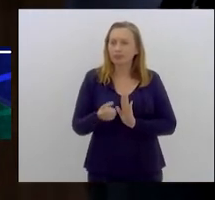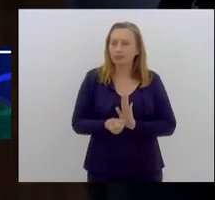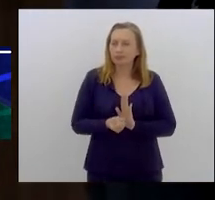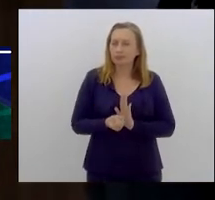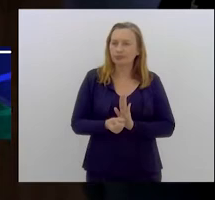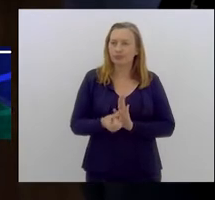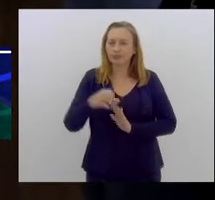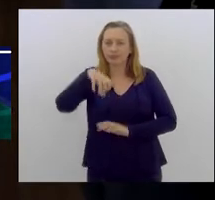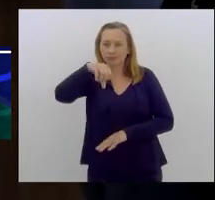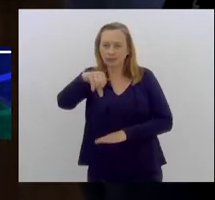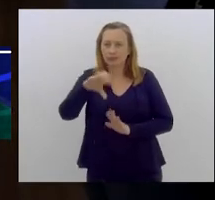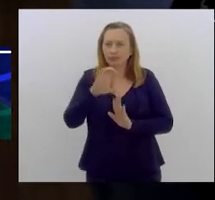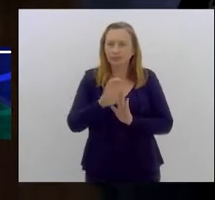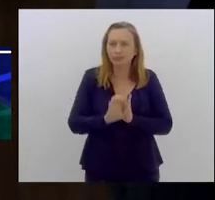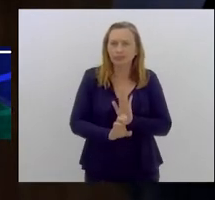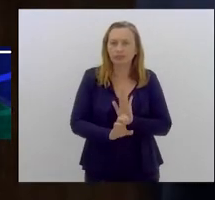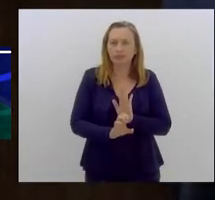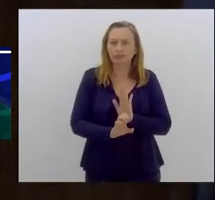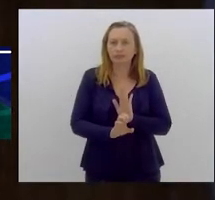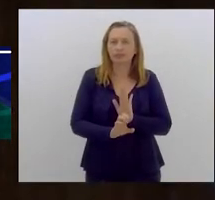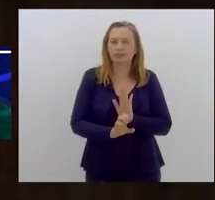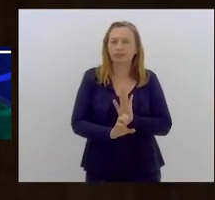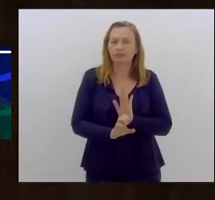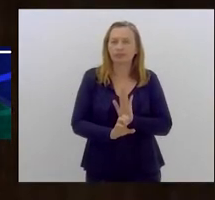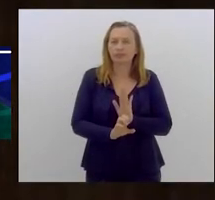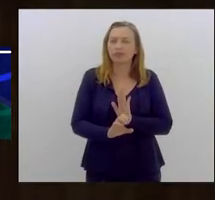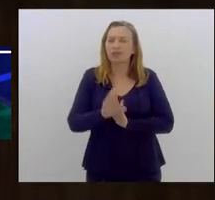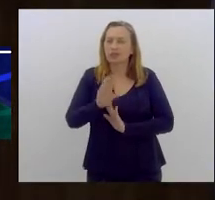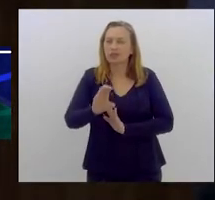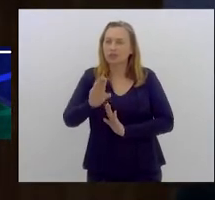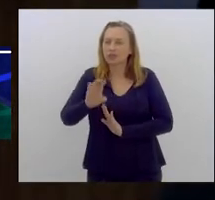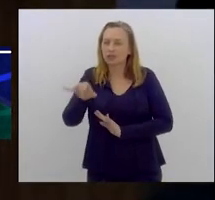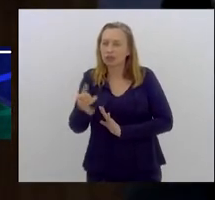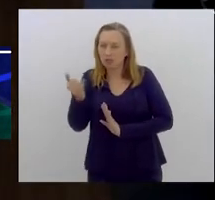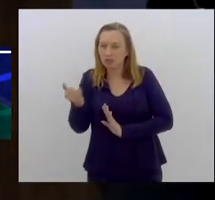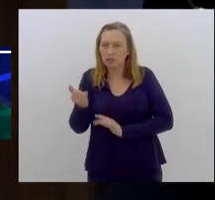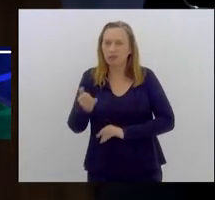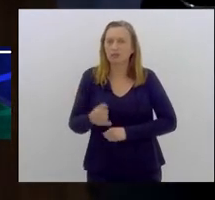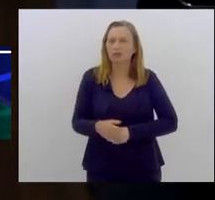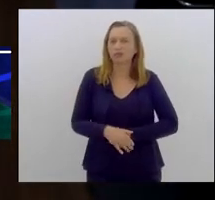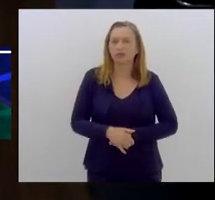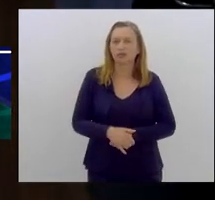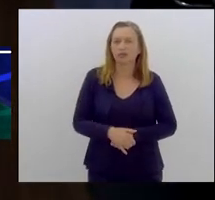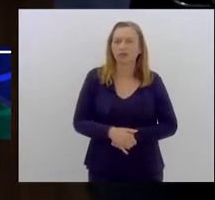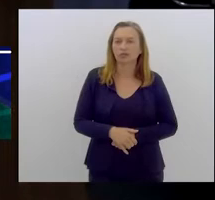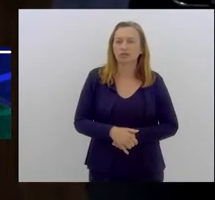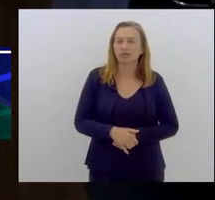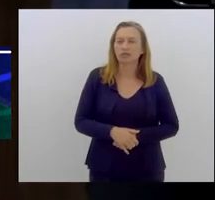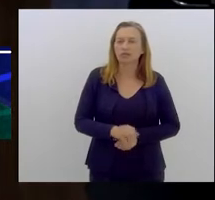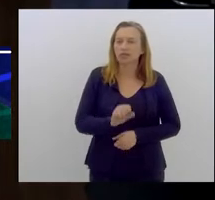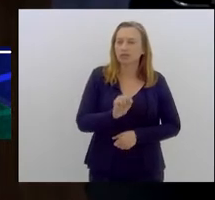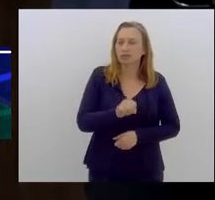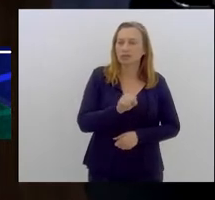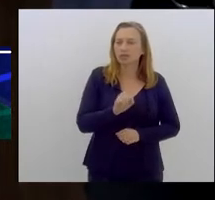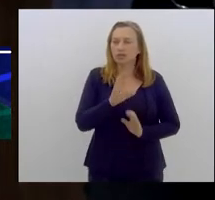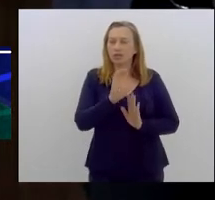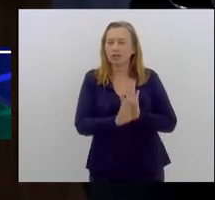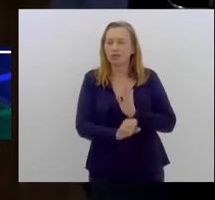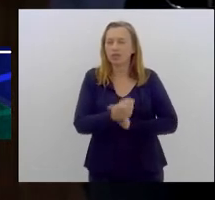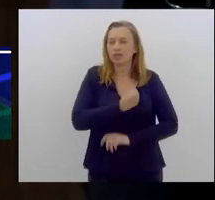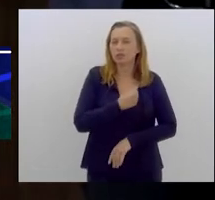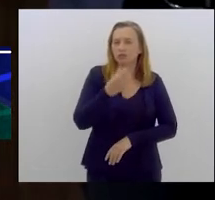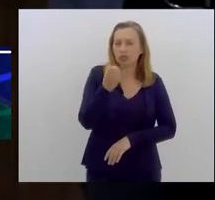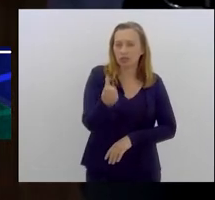9 emendas. O parecer da CCJ é favorável à emenda número